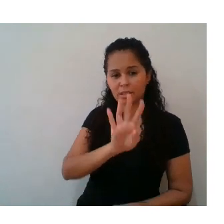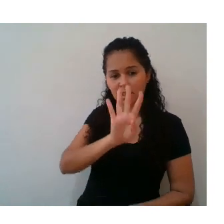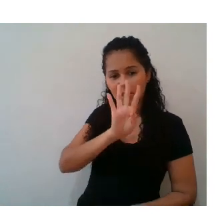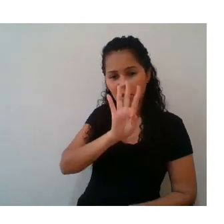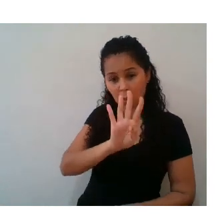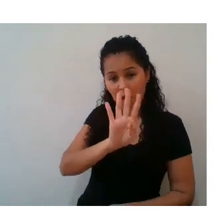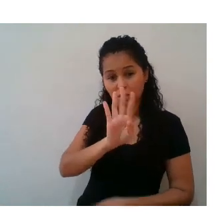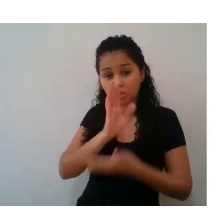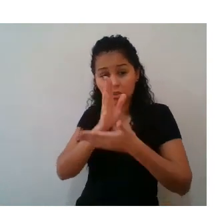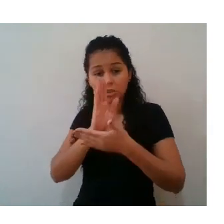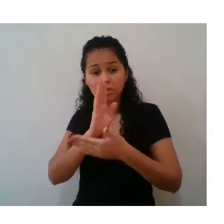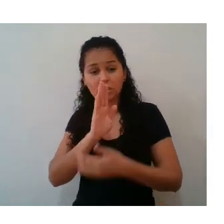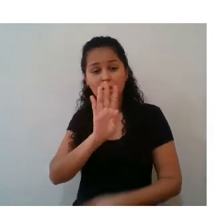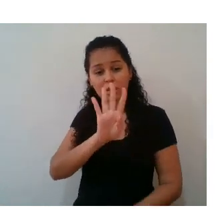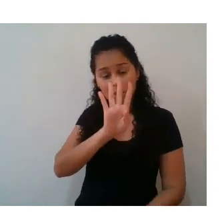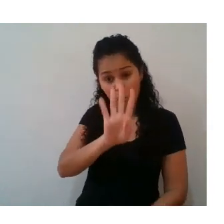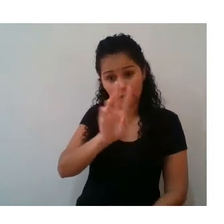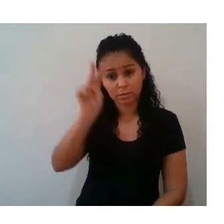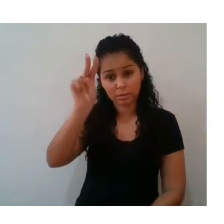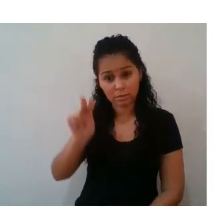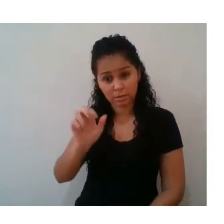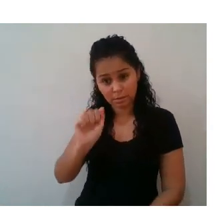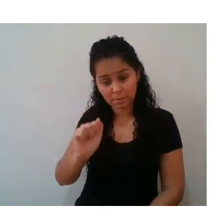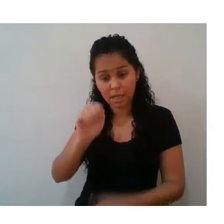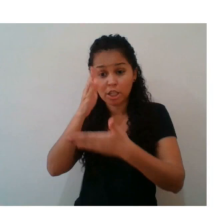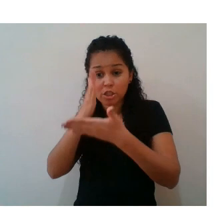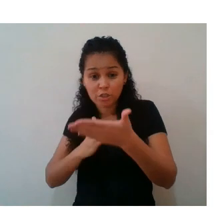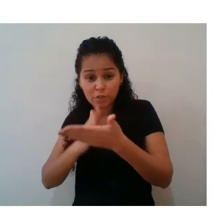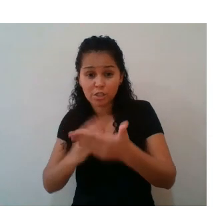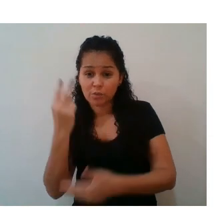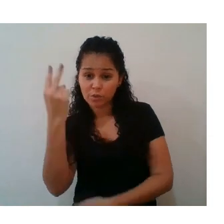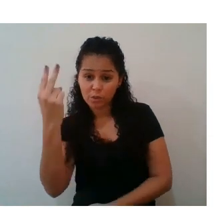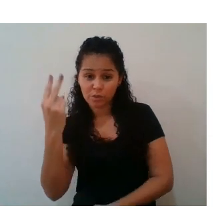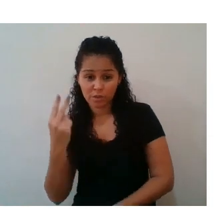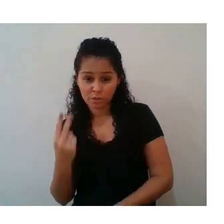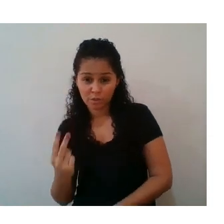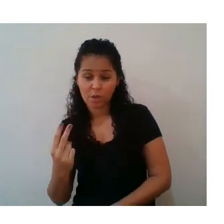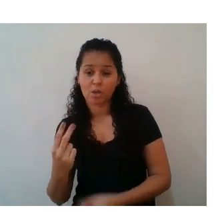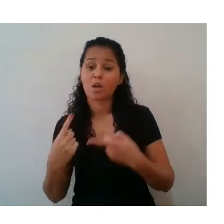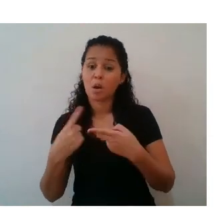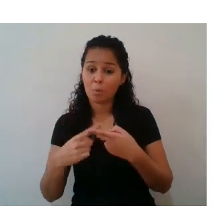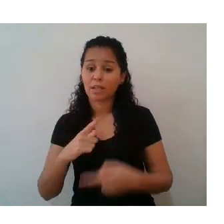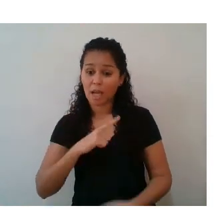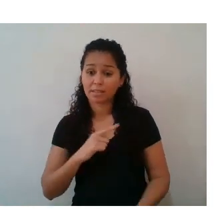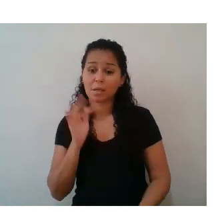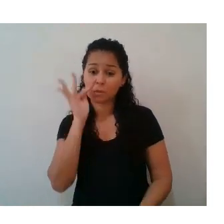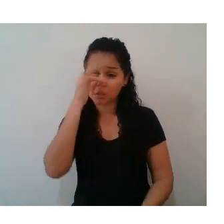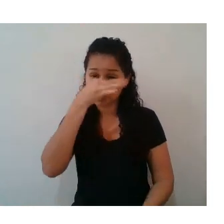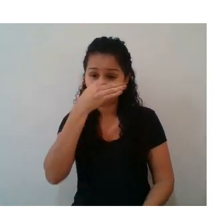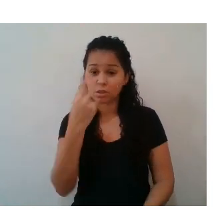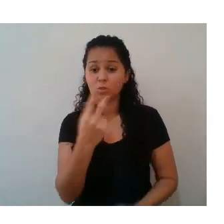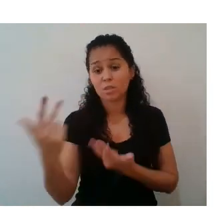que se dividiu em 2 e 2 amperes, 4 amperes, que se dividiu em 2 em 2, justamente porque nós temos duas